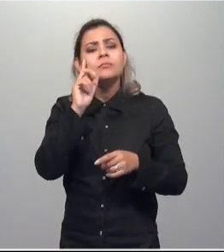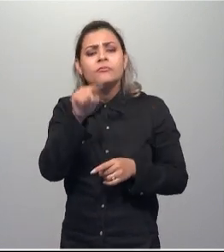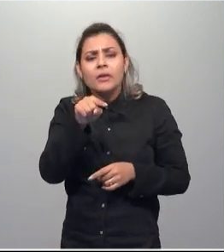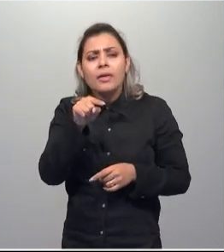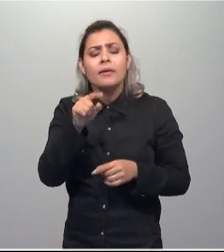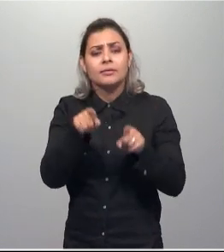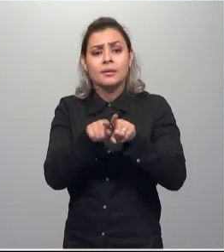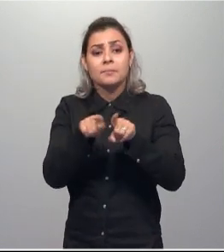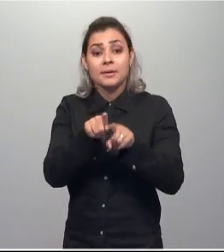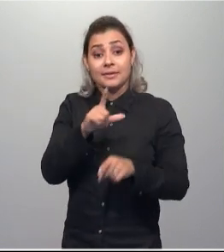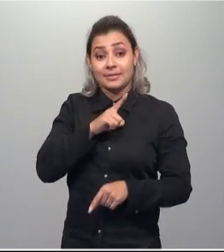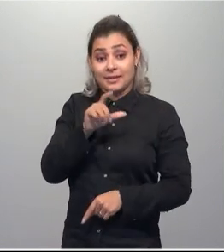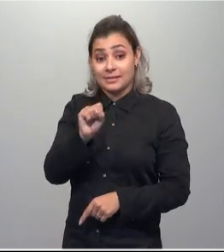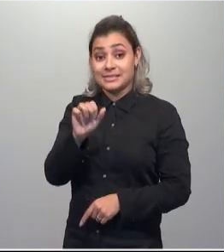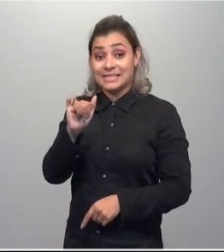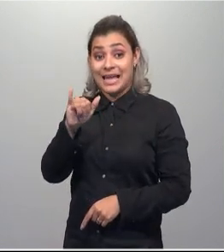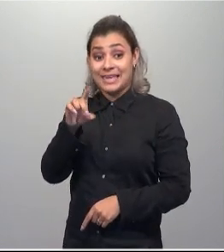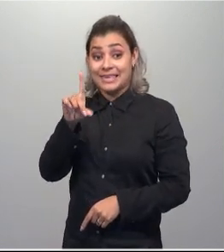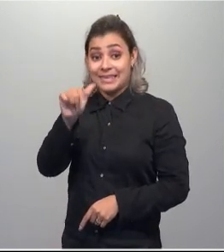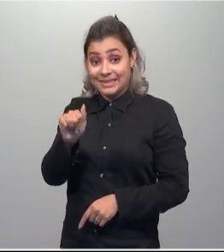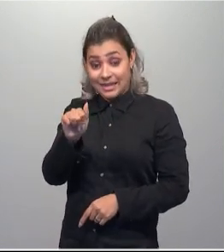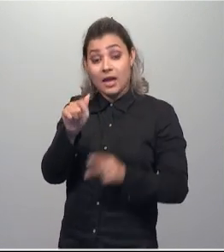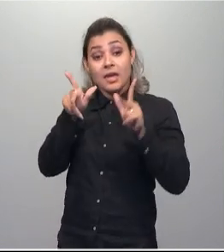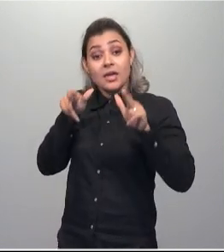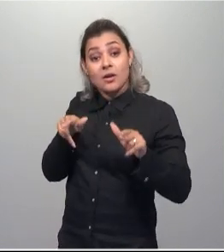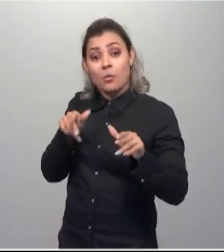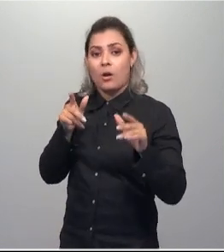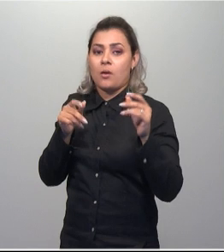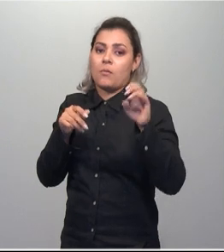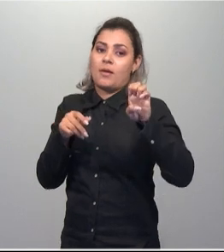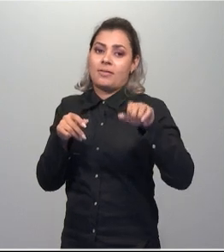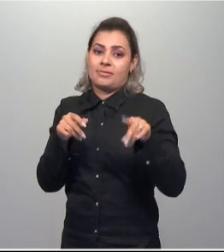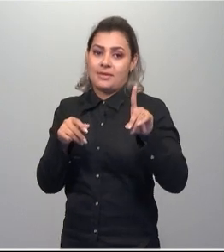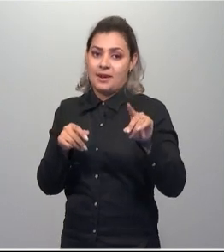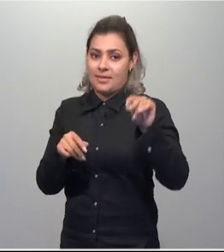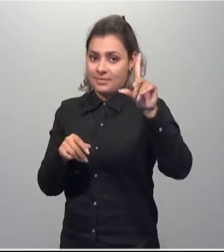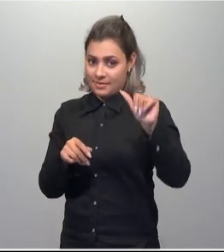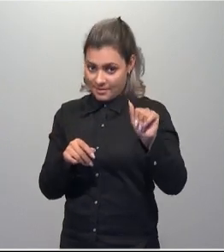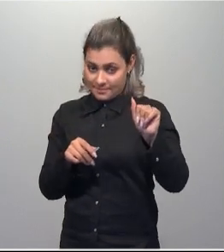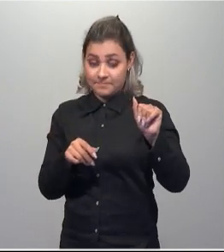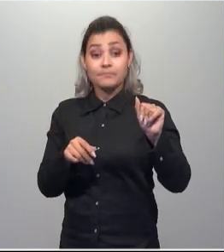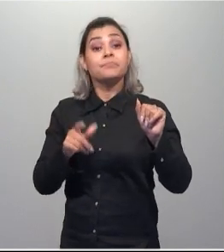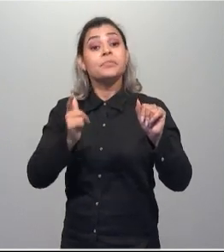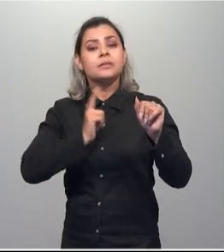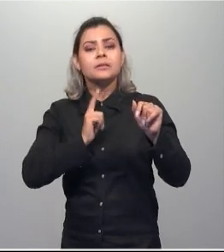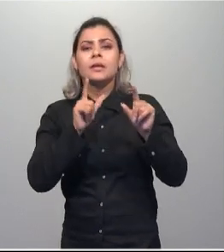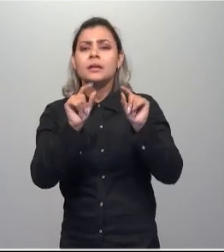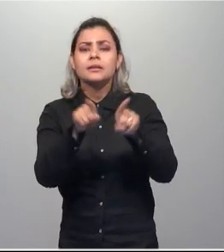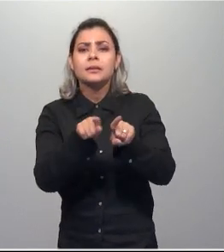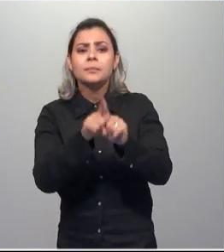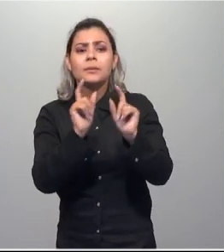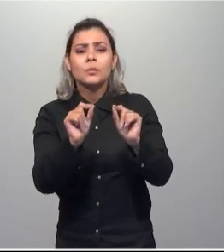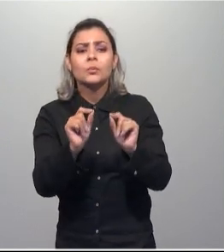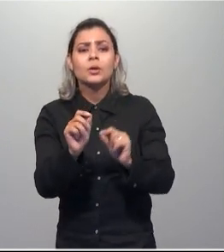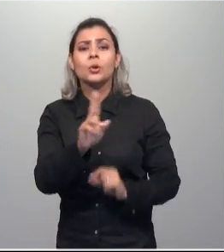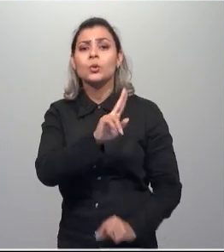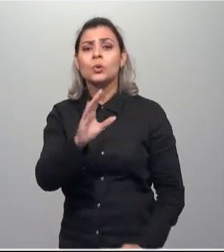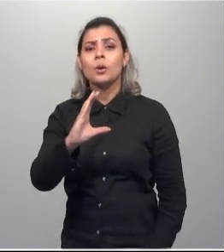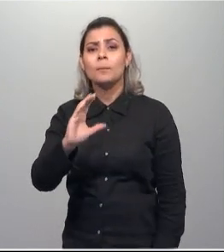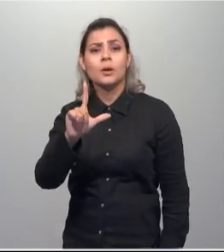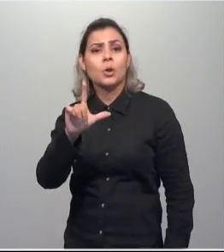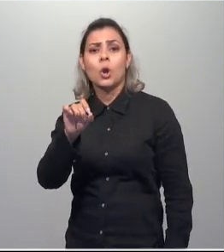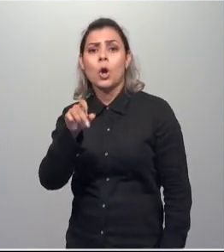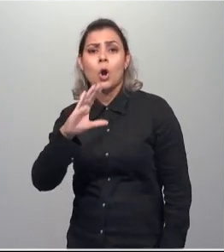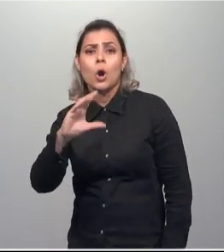faz parte da entrada às minhas saídas fazem parte da entrada e eu tenho uma coisa aqui chamada coque